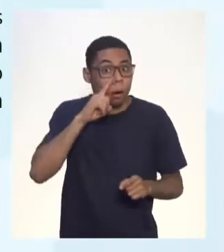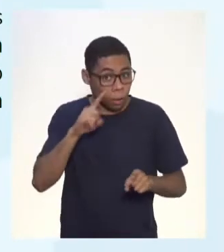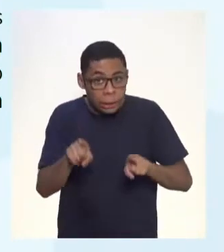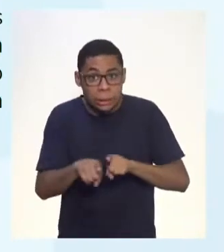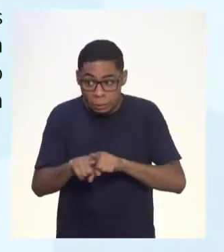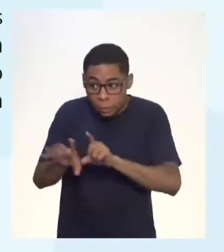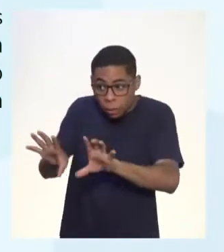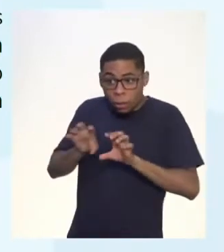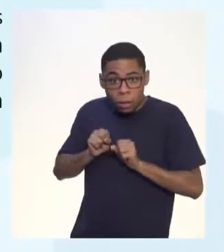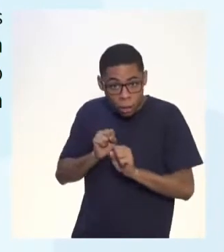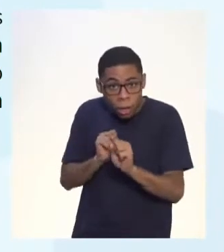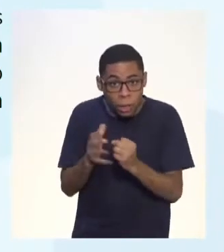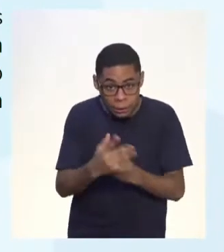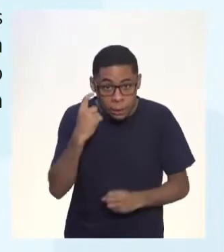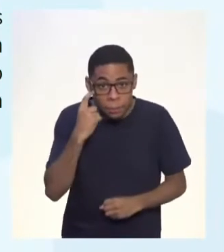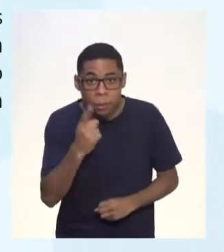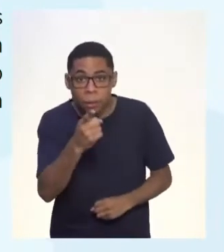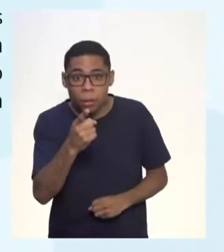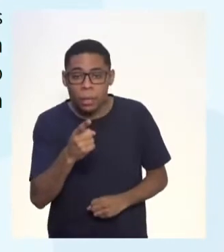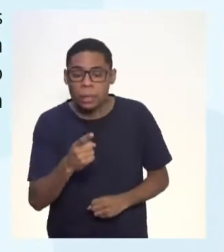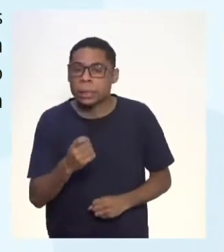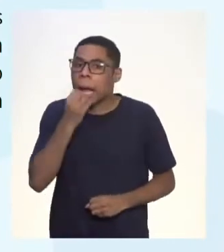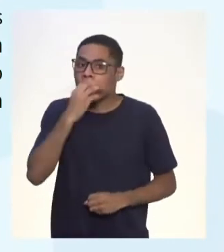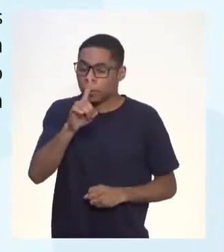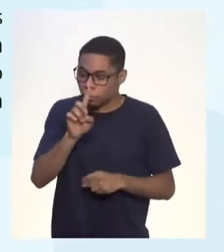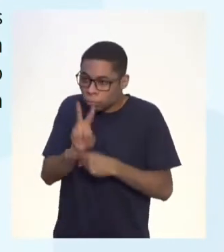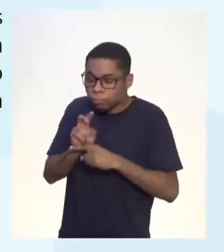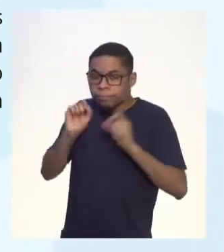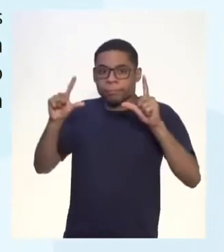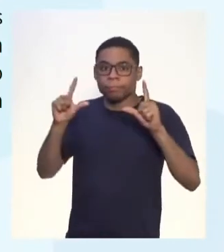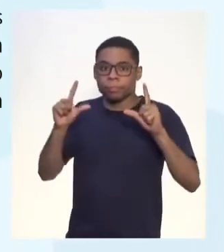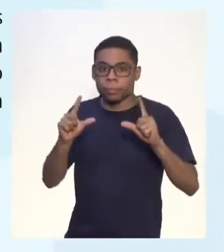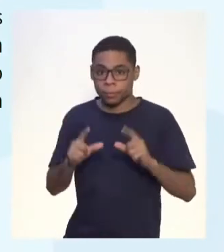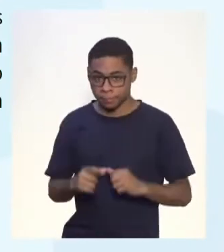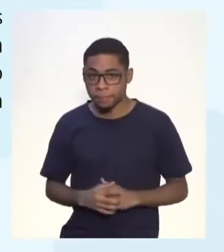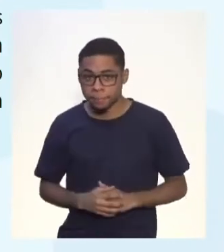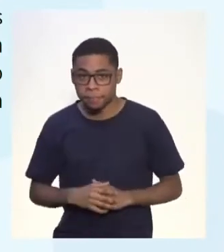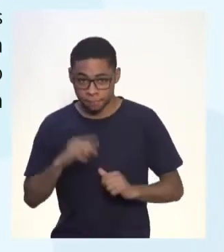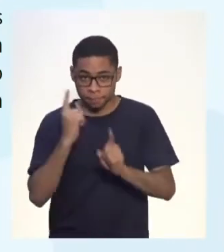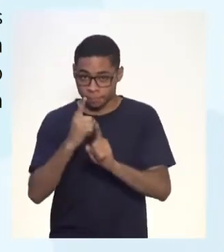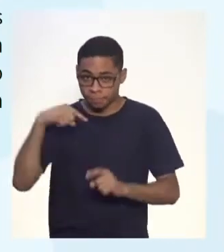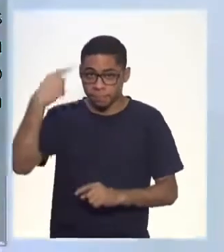forma grave do coronavírus? É bom ficar atento. Até mais.